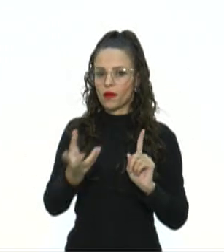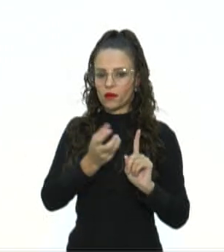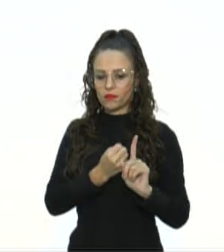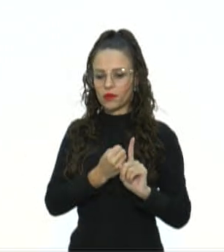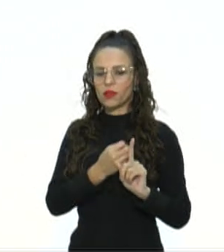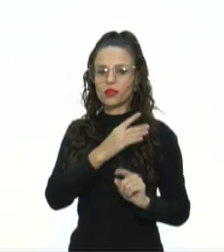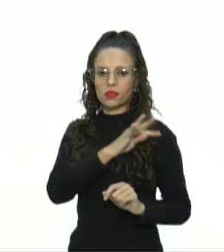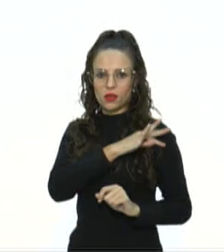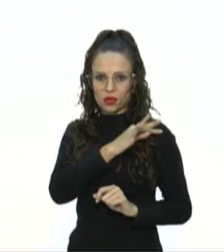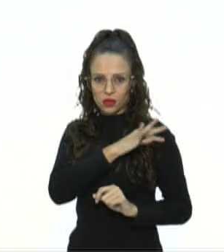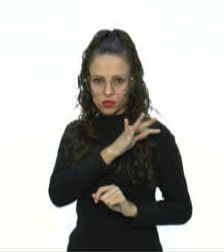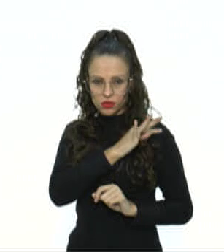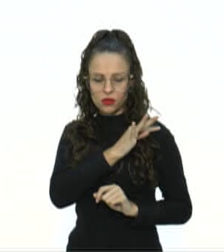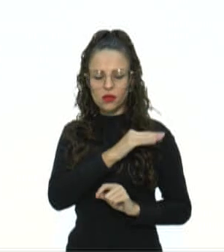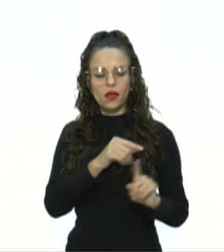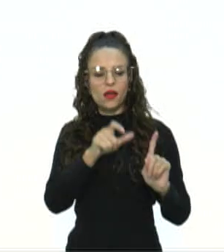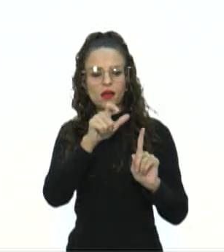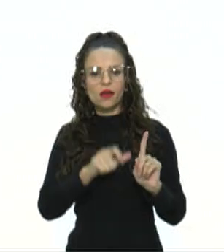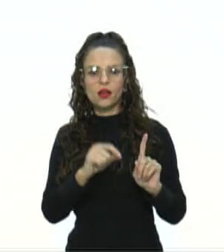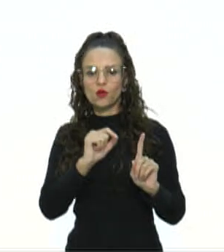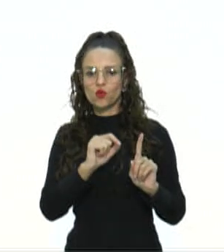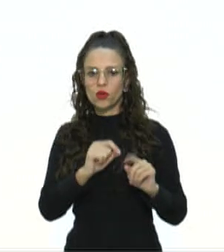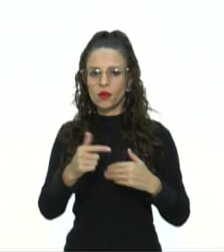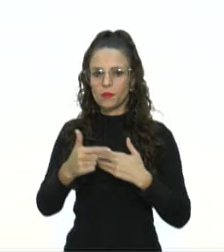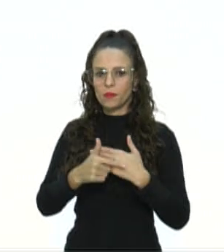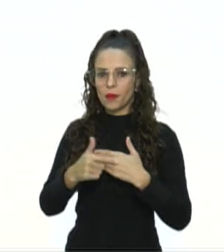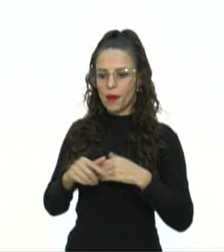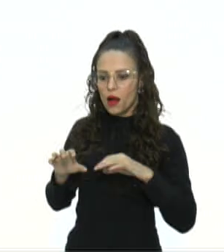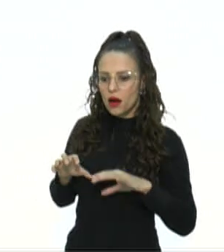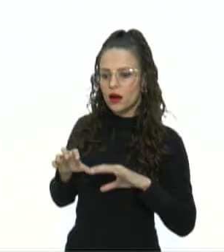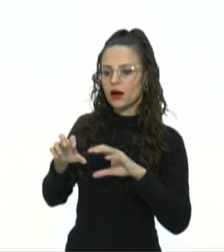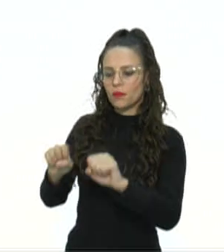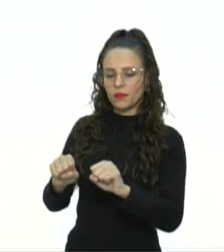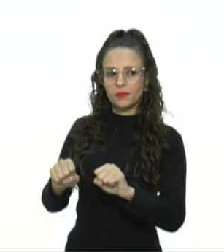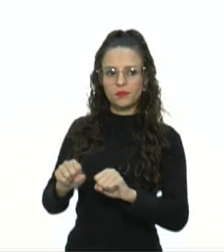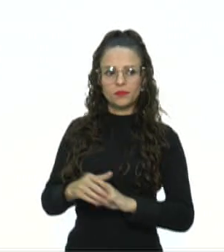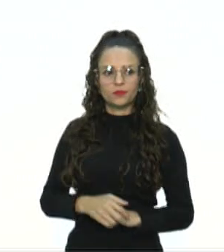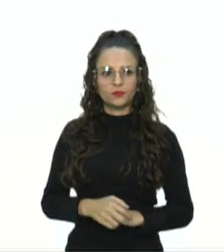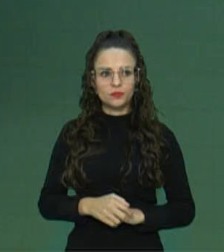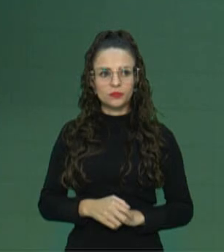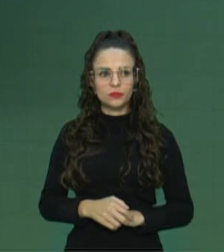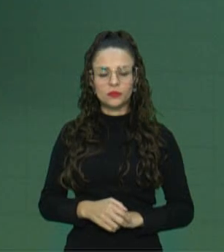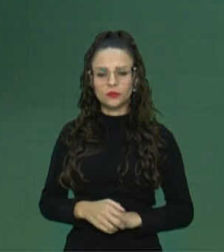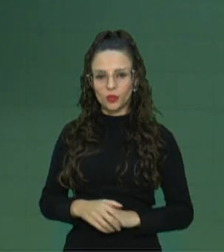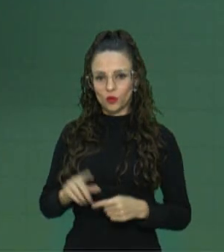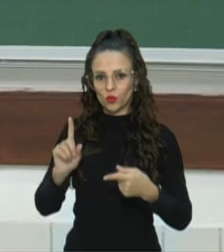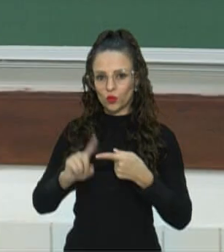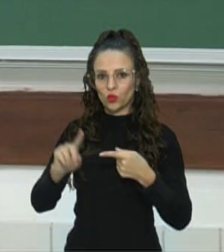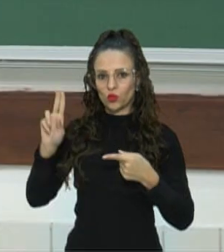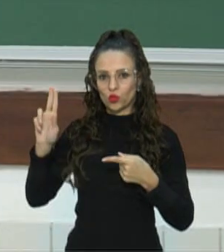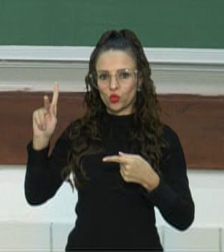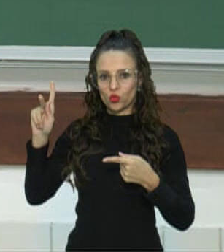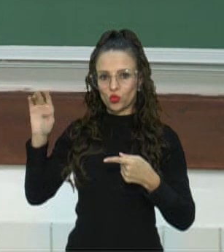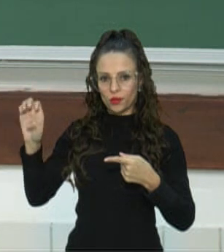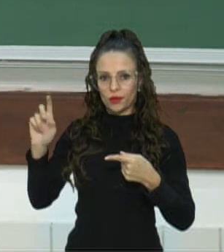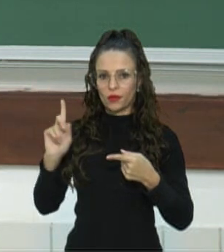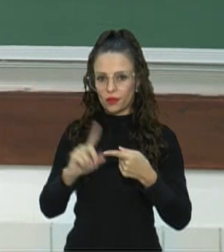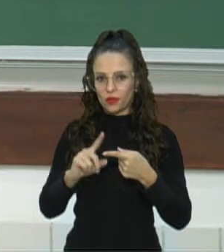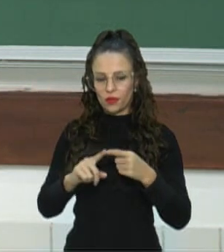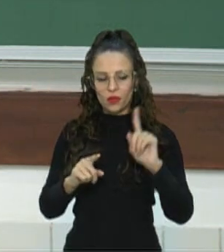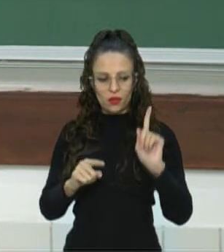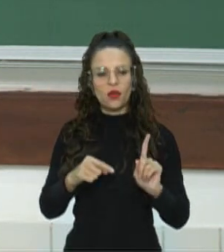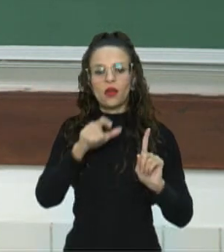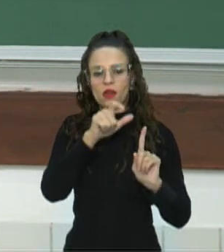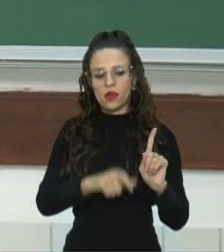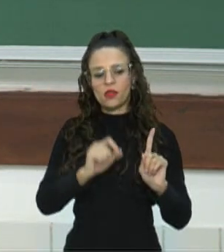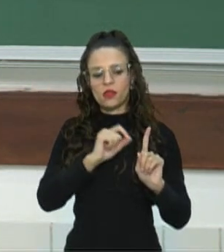ele cabe-lhe o papel de atacar o outro Aikidoka, né? Então o Uki, no treino, o Uki vai ser o